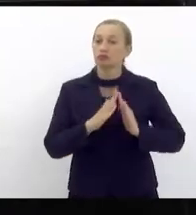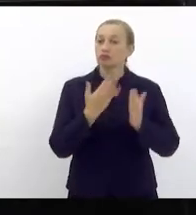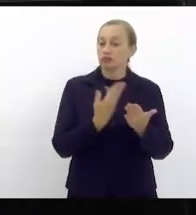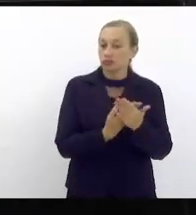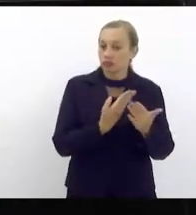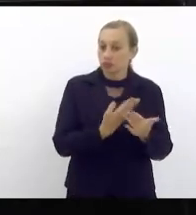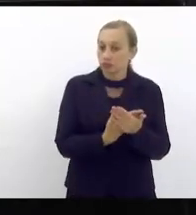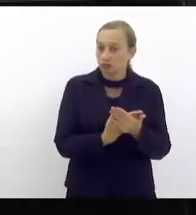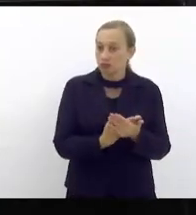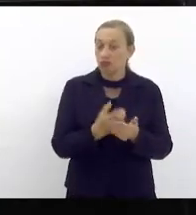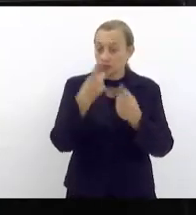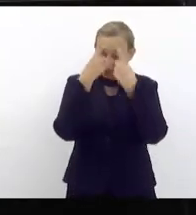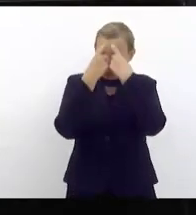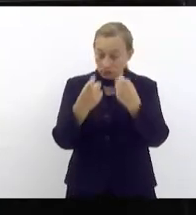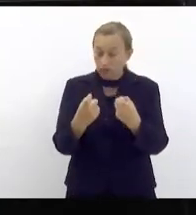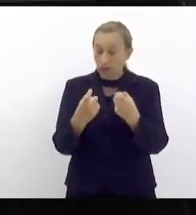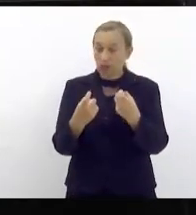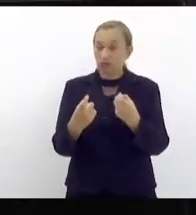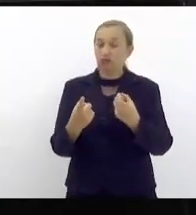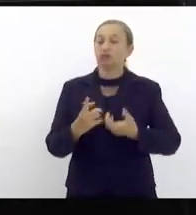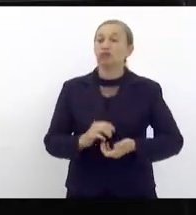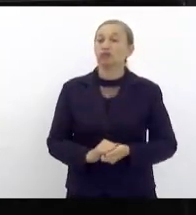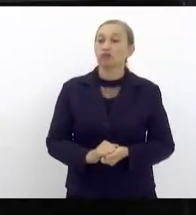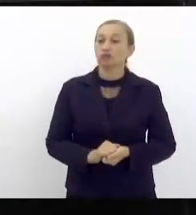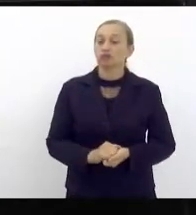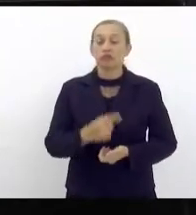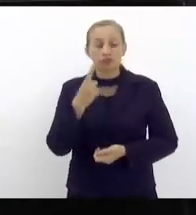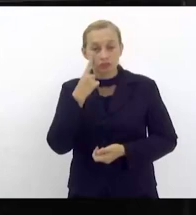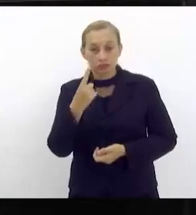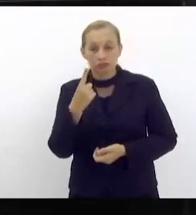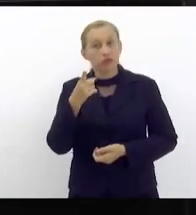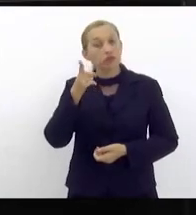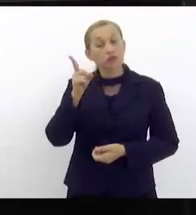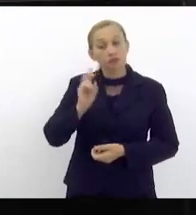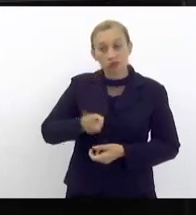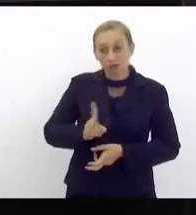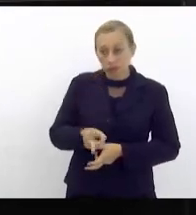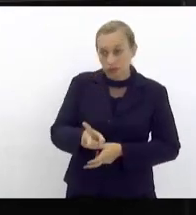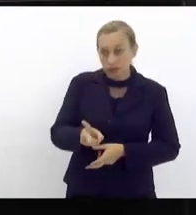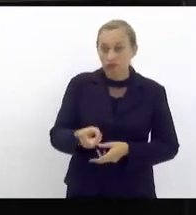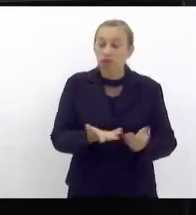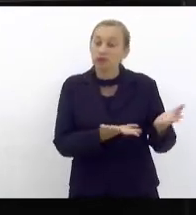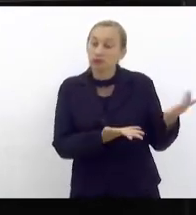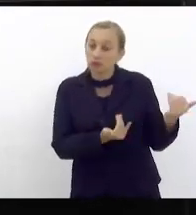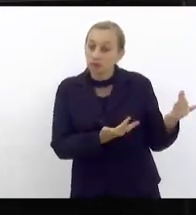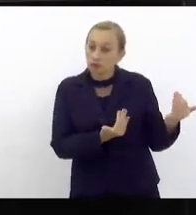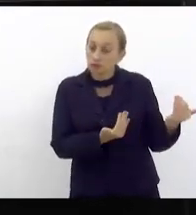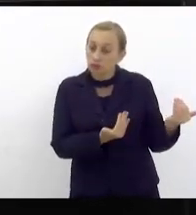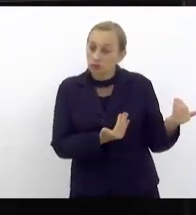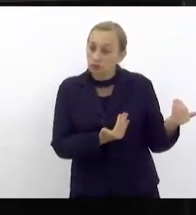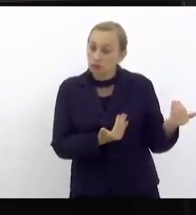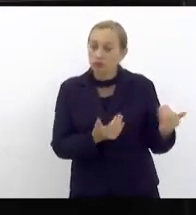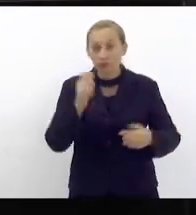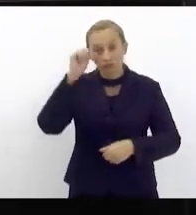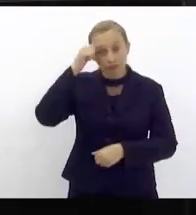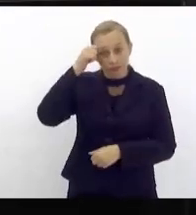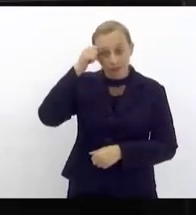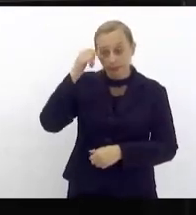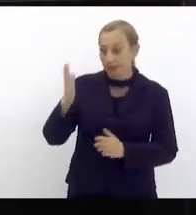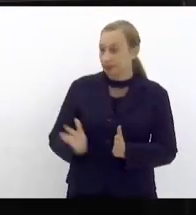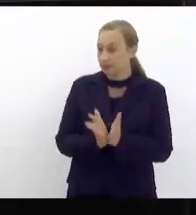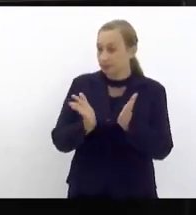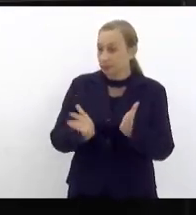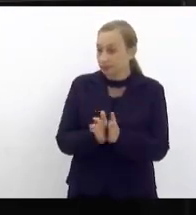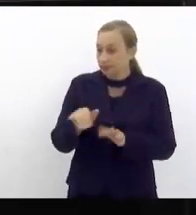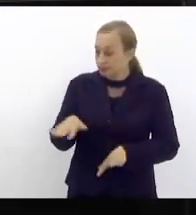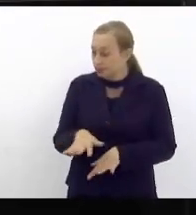Essa violência que está submetida cotidianamente a juventude que em sua maioria preta pobre periférica que